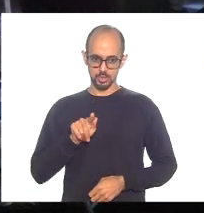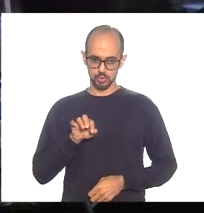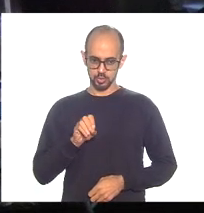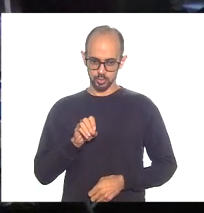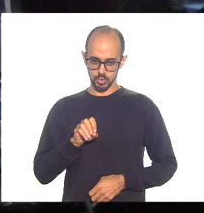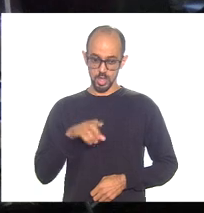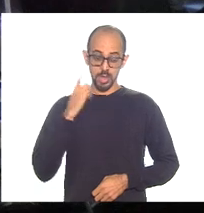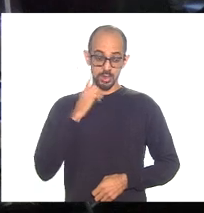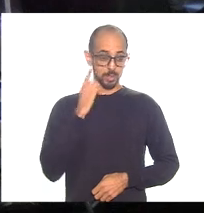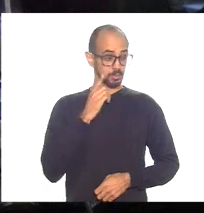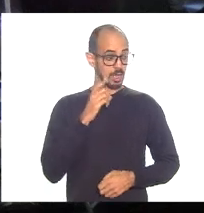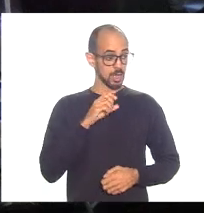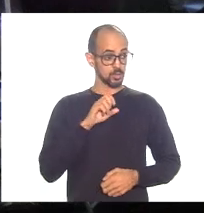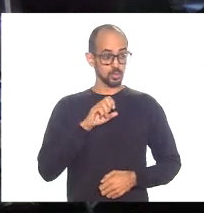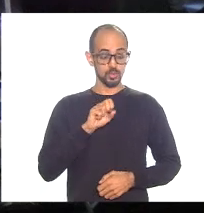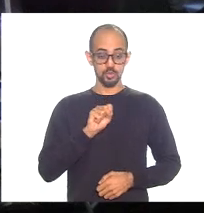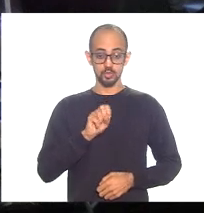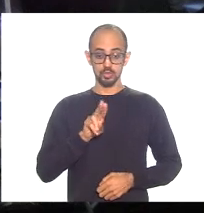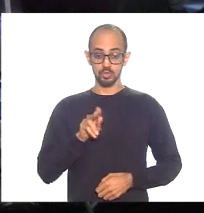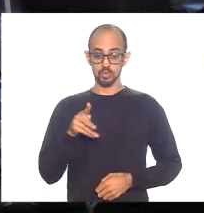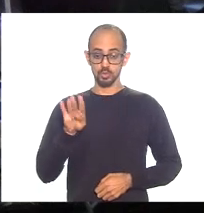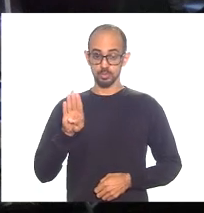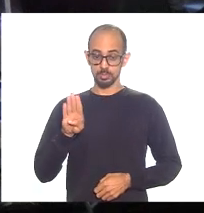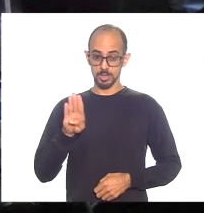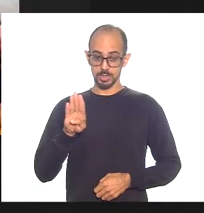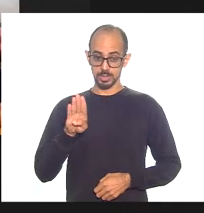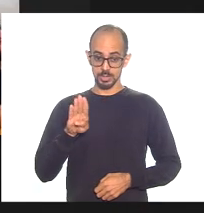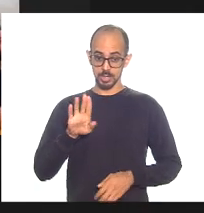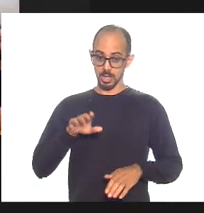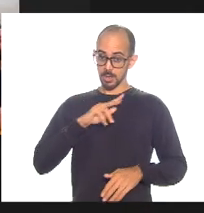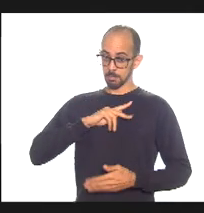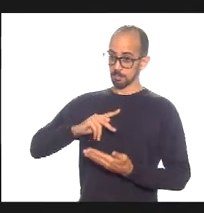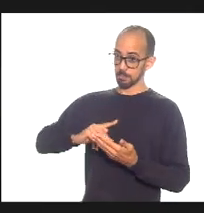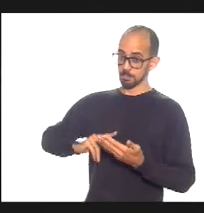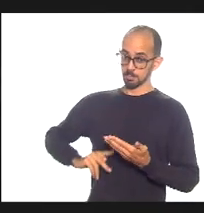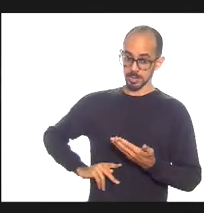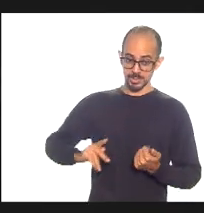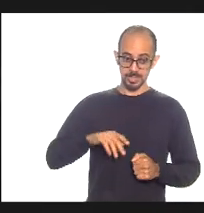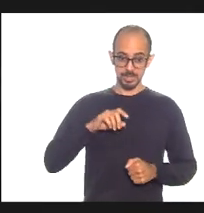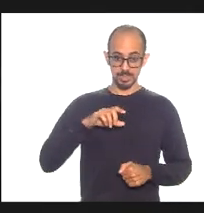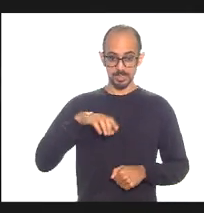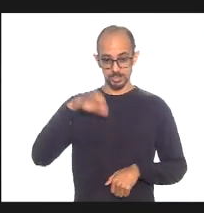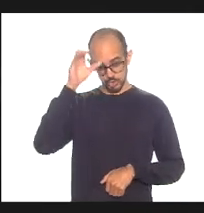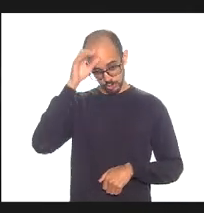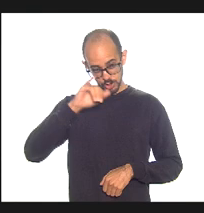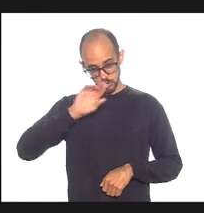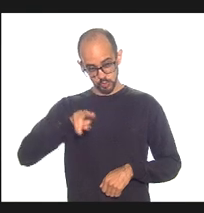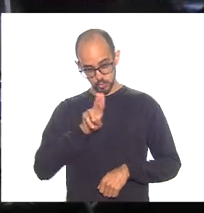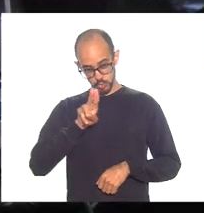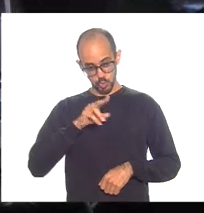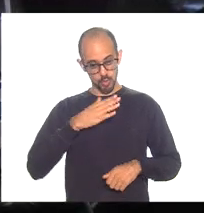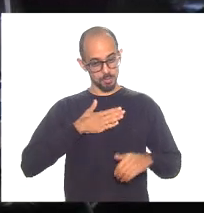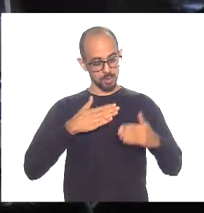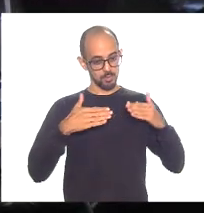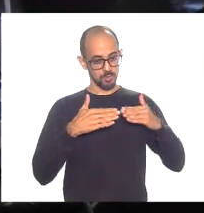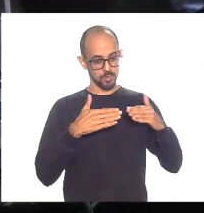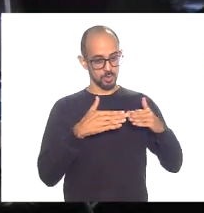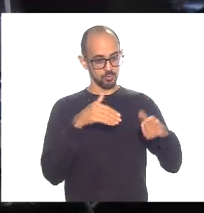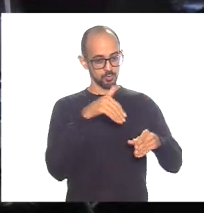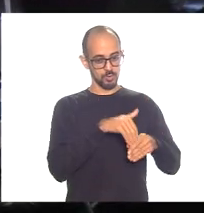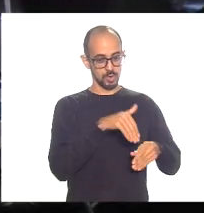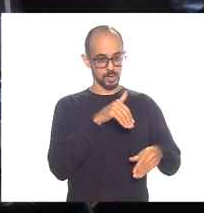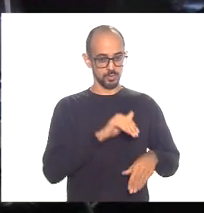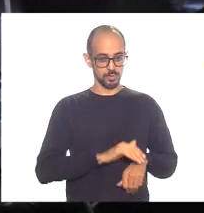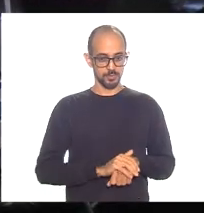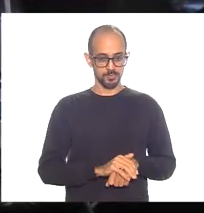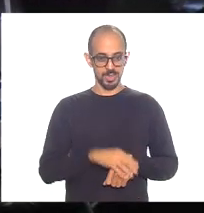Deputado Subtenente Bernardo. Presidenta Tiaju, meu voto é favorável. Obrigada. Deputada